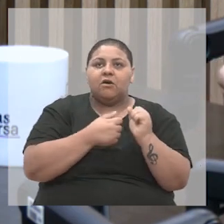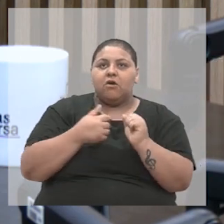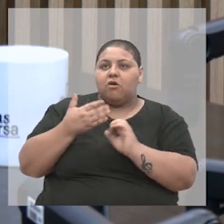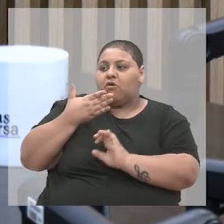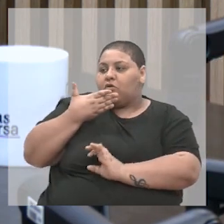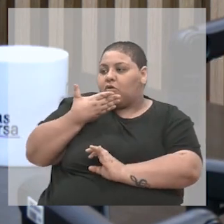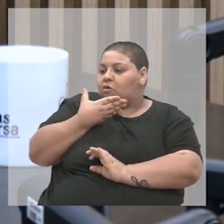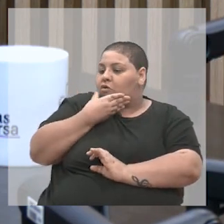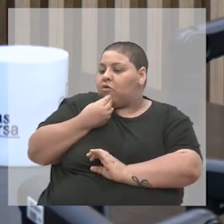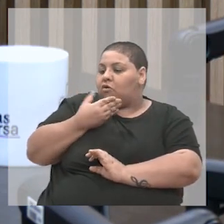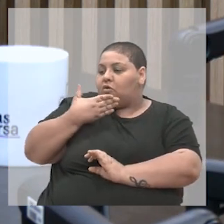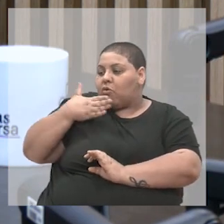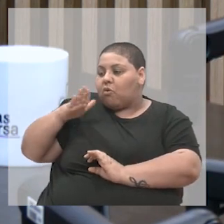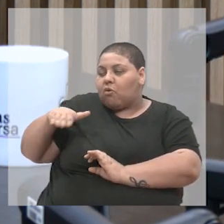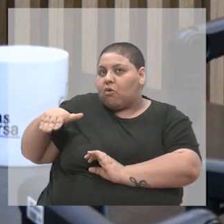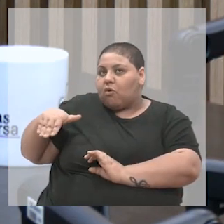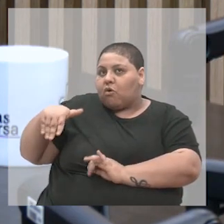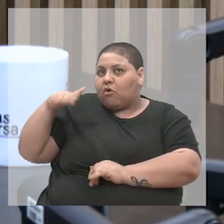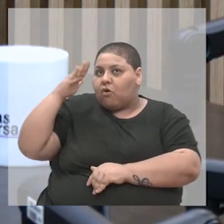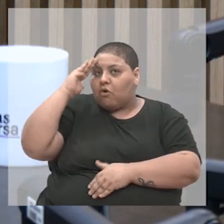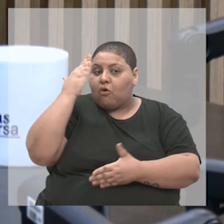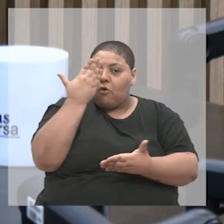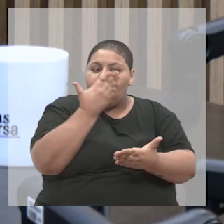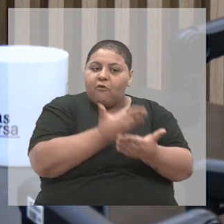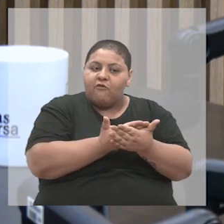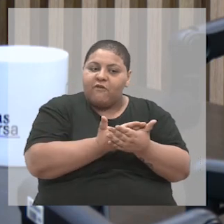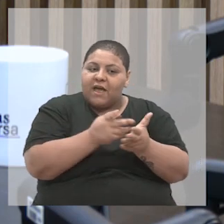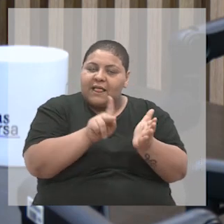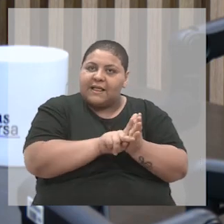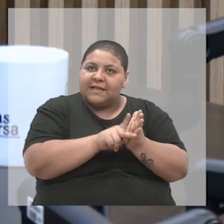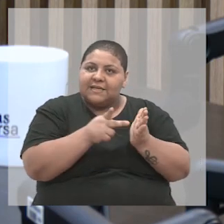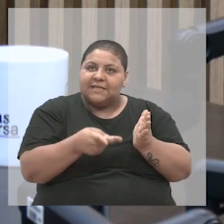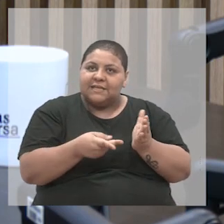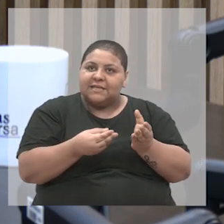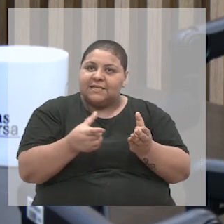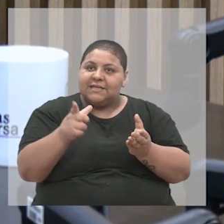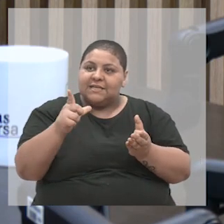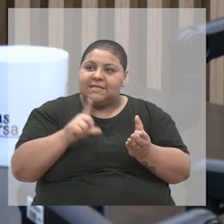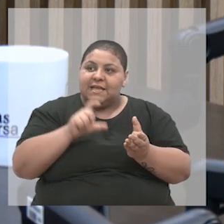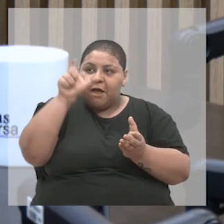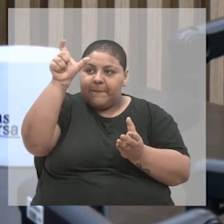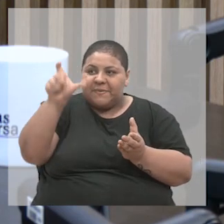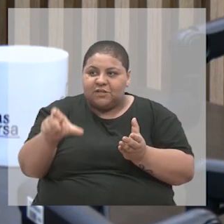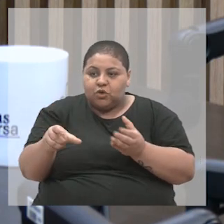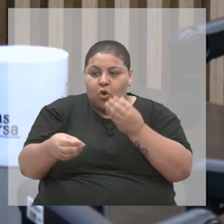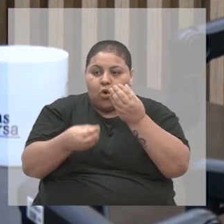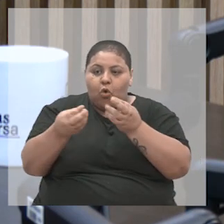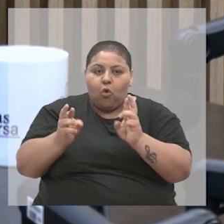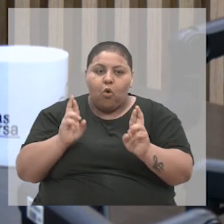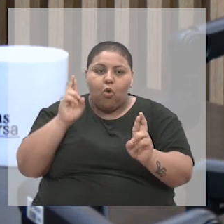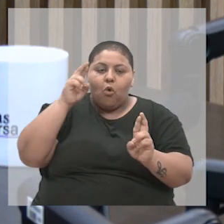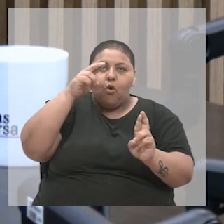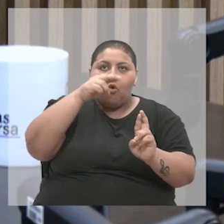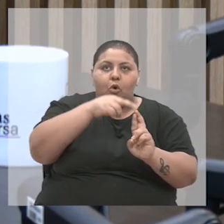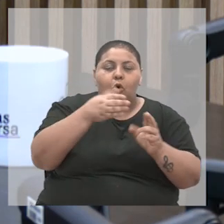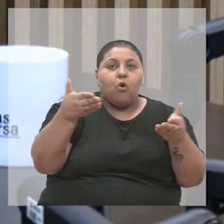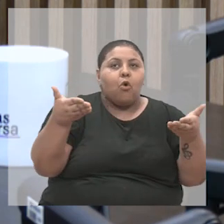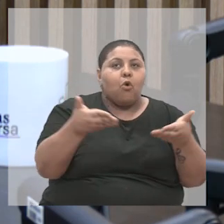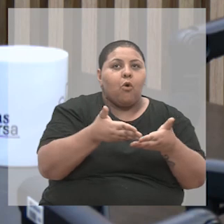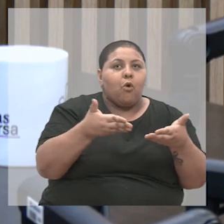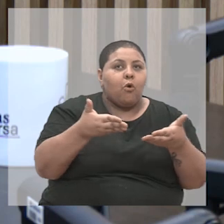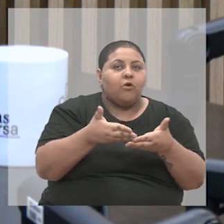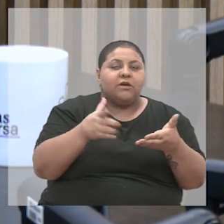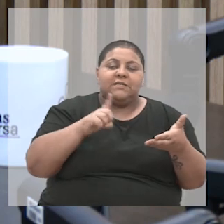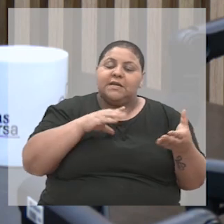menino confiar a ti as coisas dele, né? Que estão com referência. Ele está ali, né? Porque ele vai tirar hoje eles têm